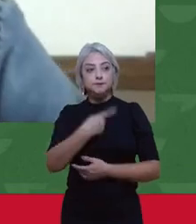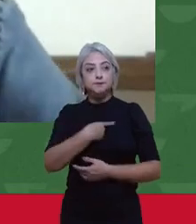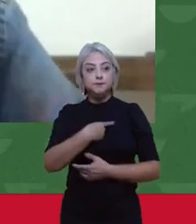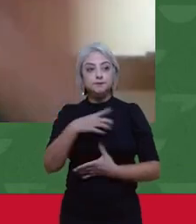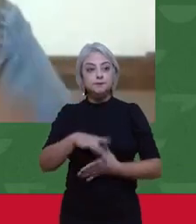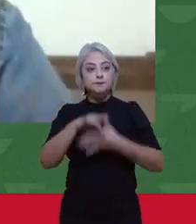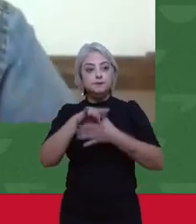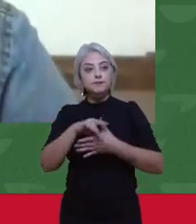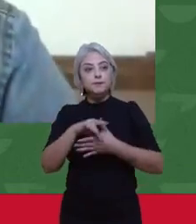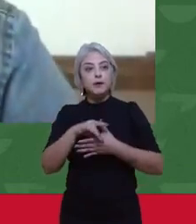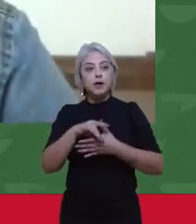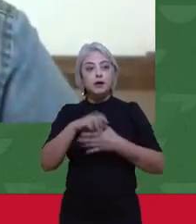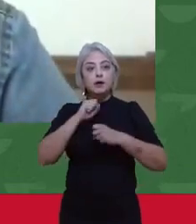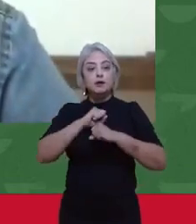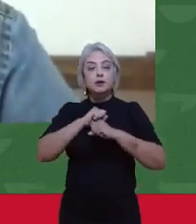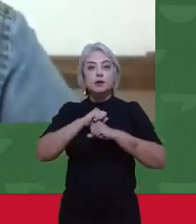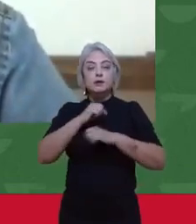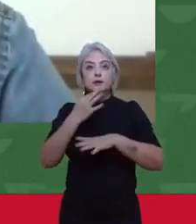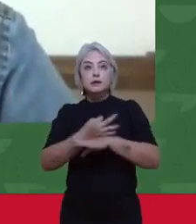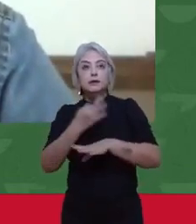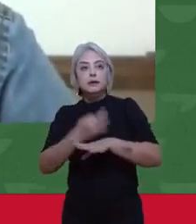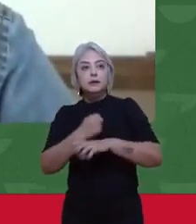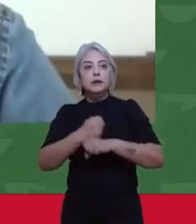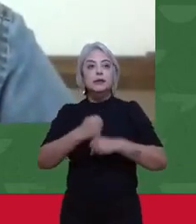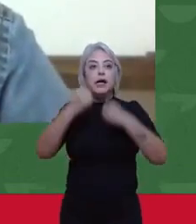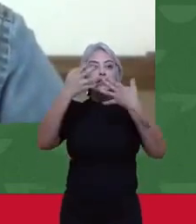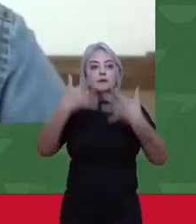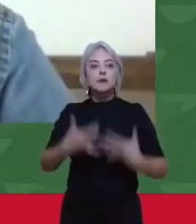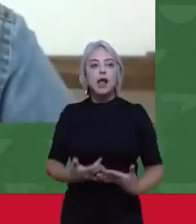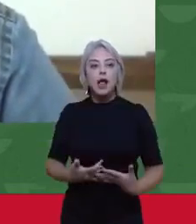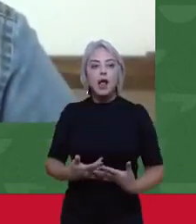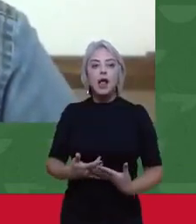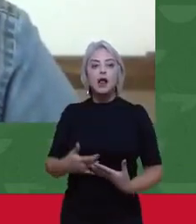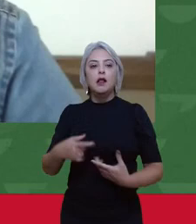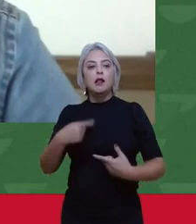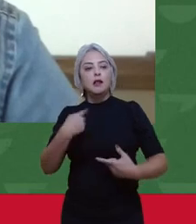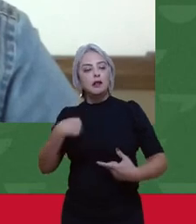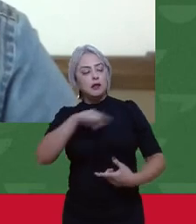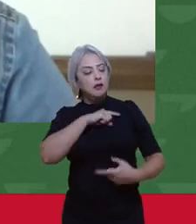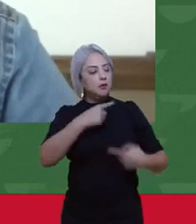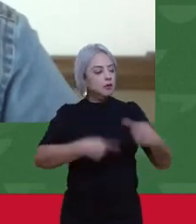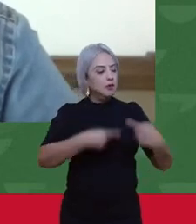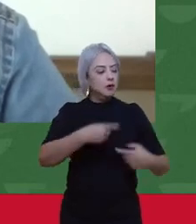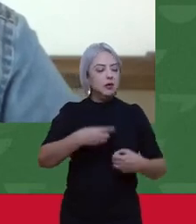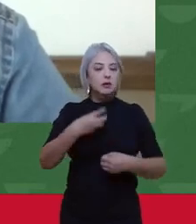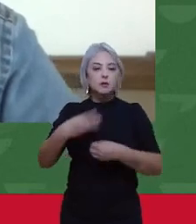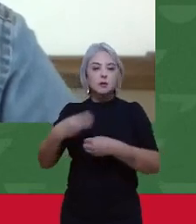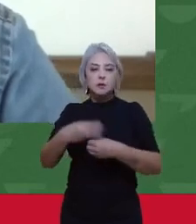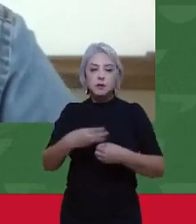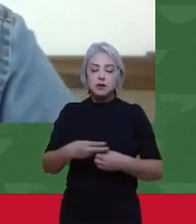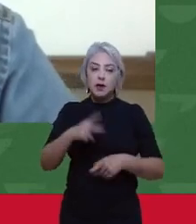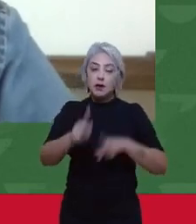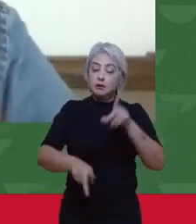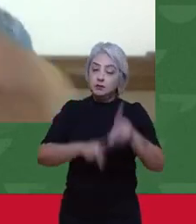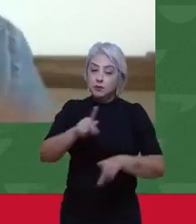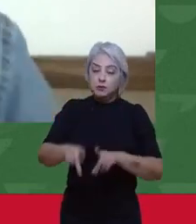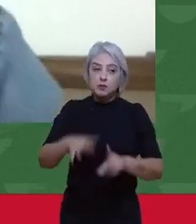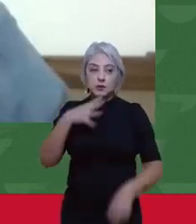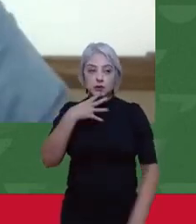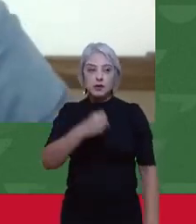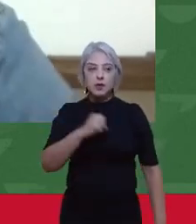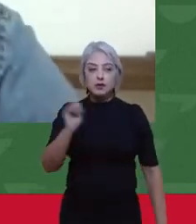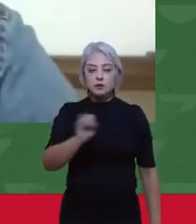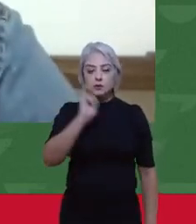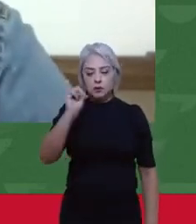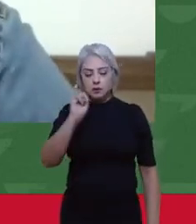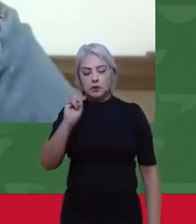líder, eu vou tentar ilustrar um pouco a nossa política municipal que diz respeito a essa população, que eu acho que é